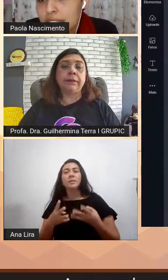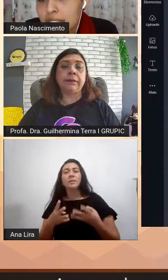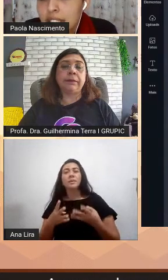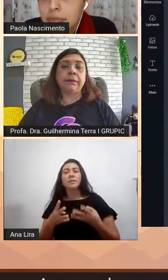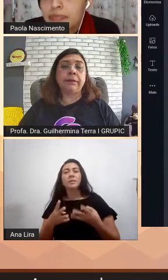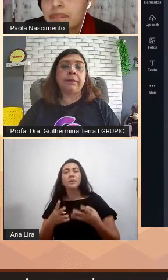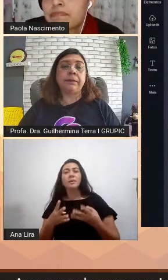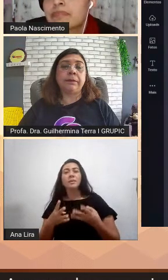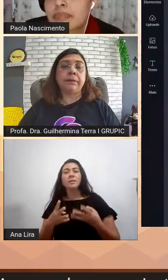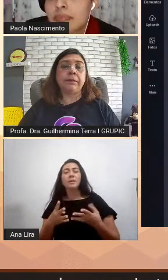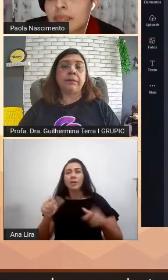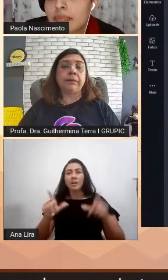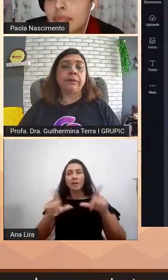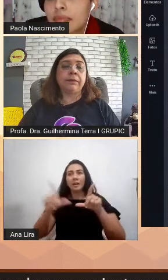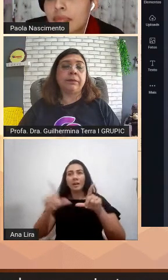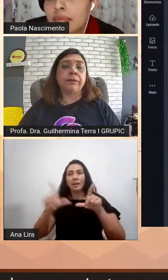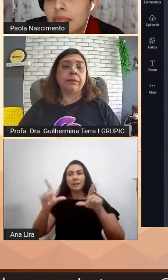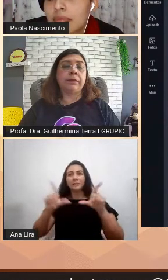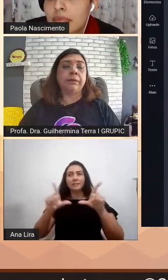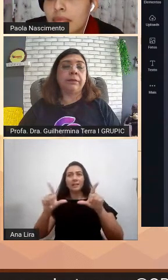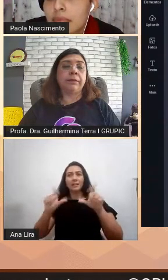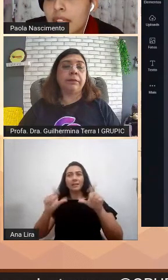ver aqui.